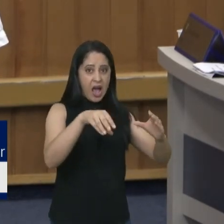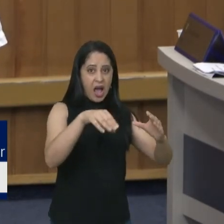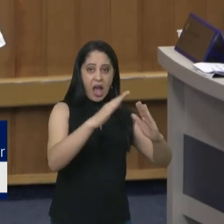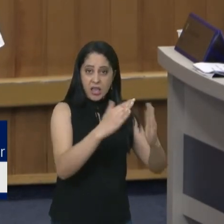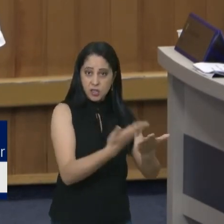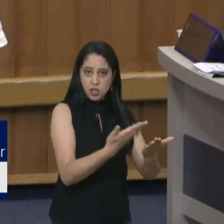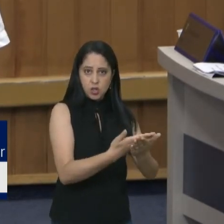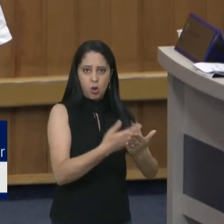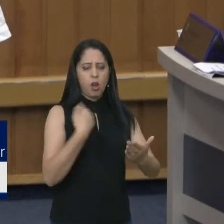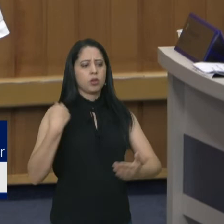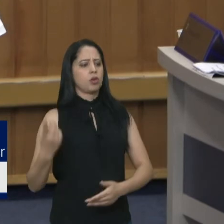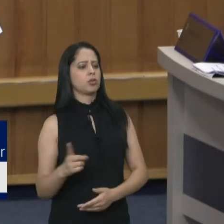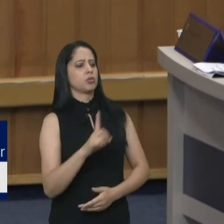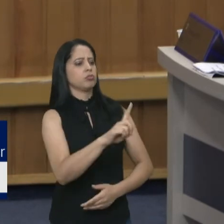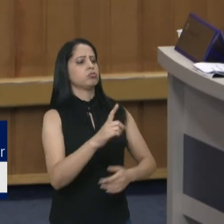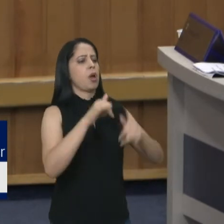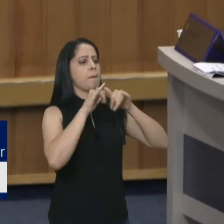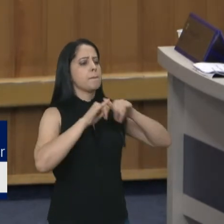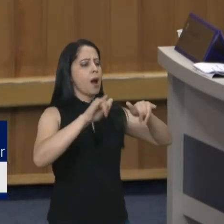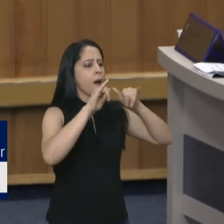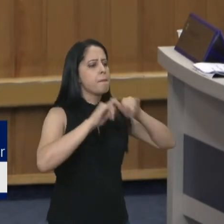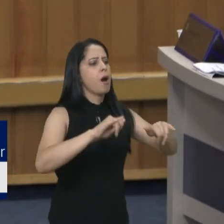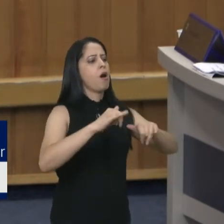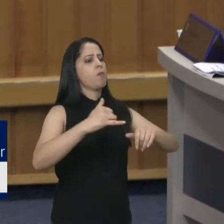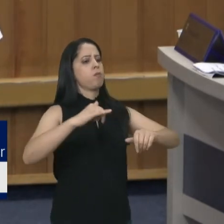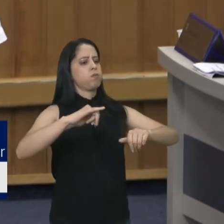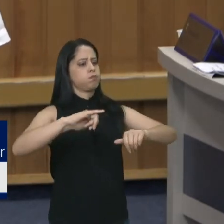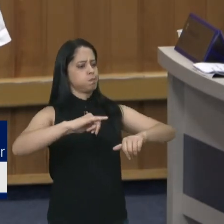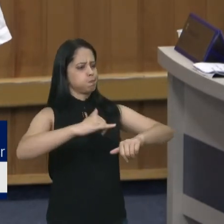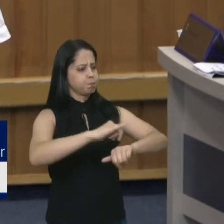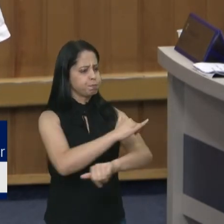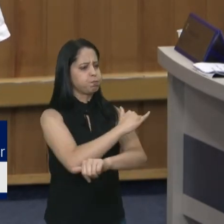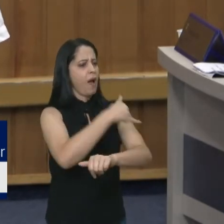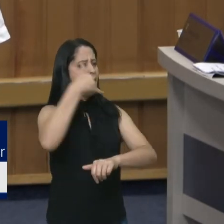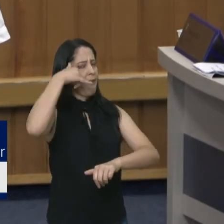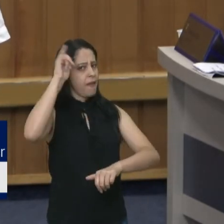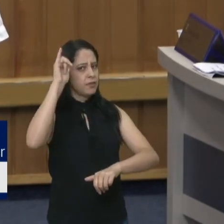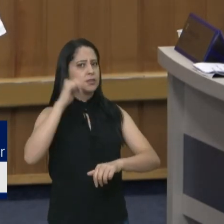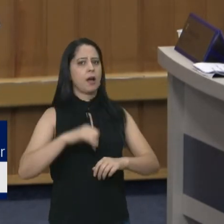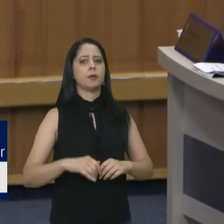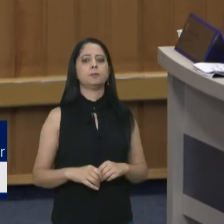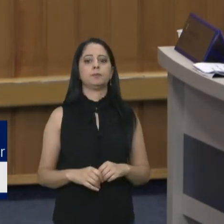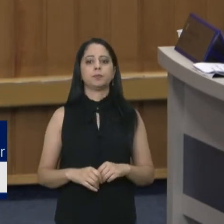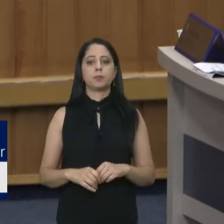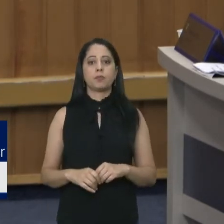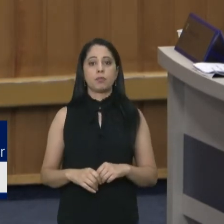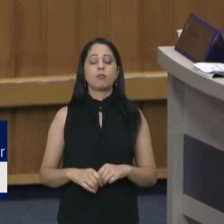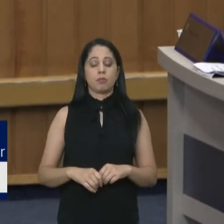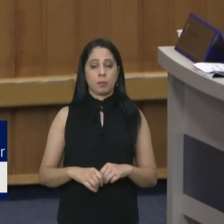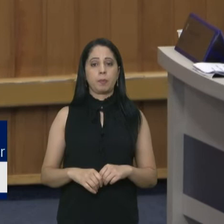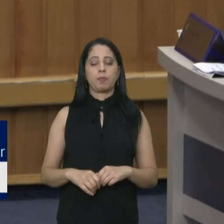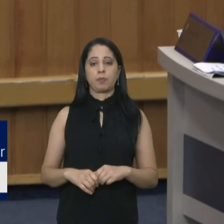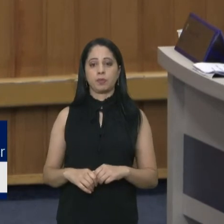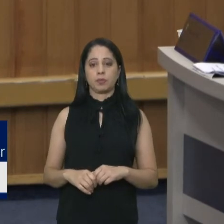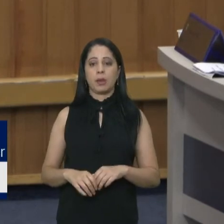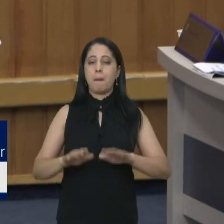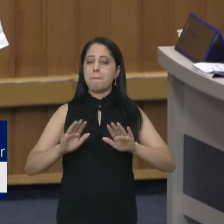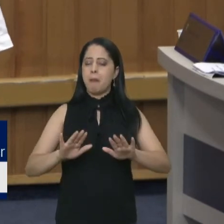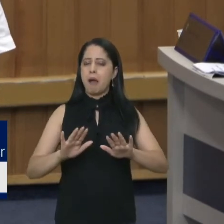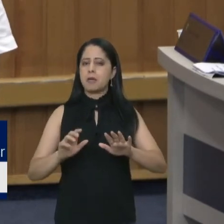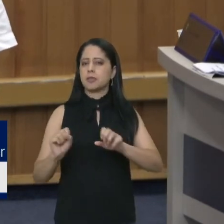combatendo a obesidade infantil, que leva a várias outras doenças, né? E São José tem feito a sua parte. Mas